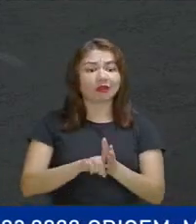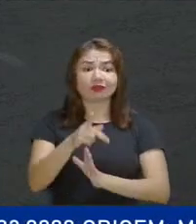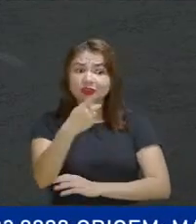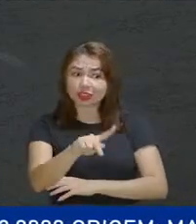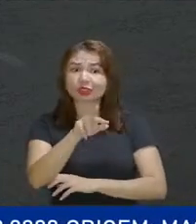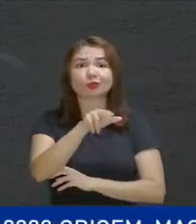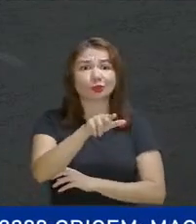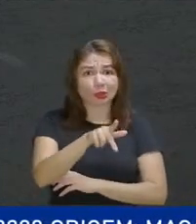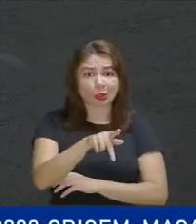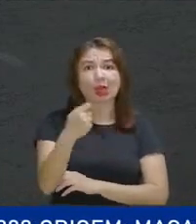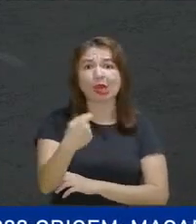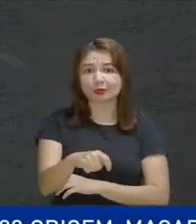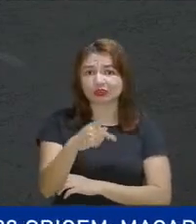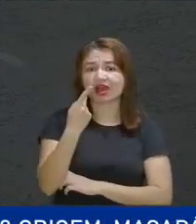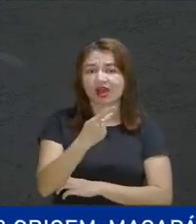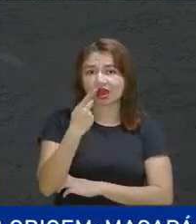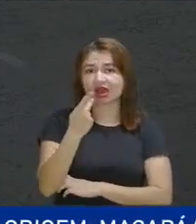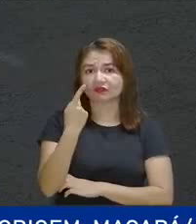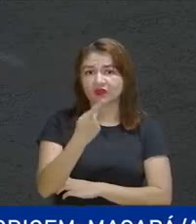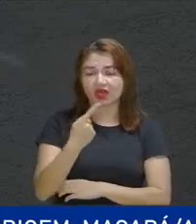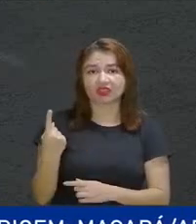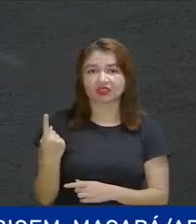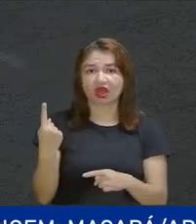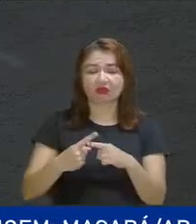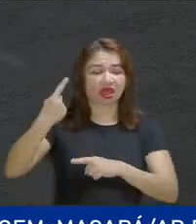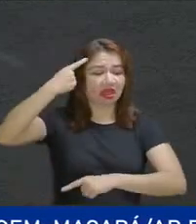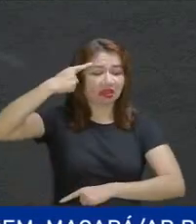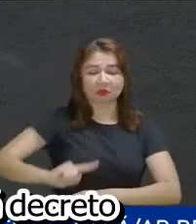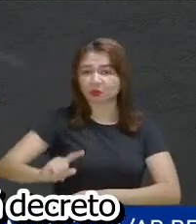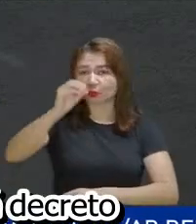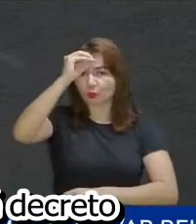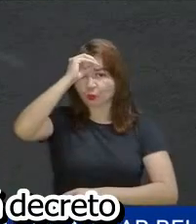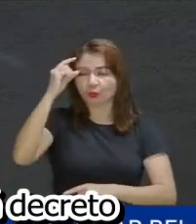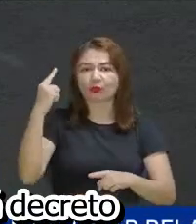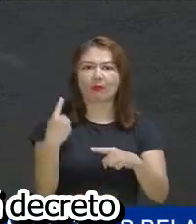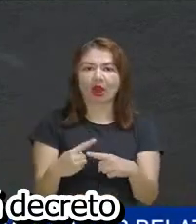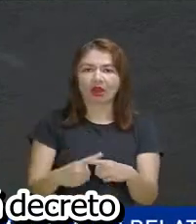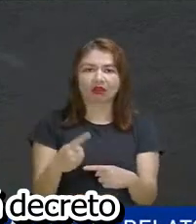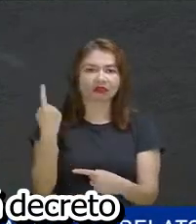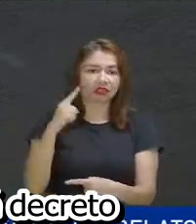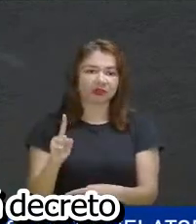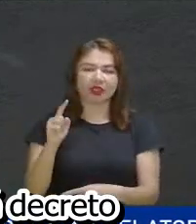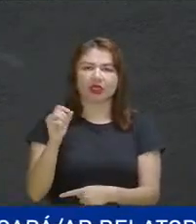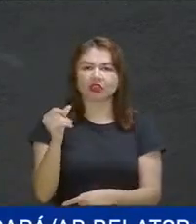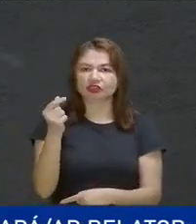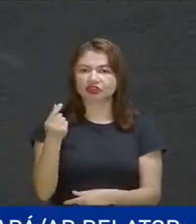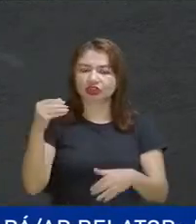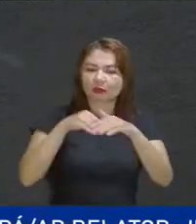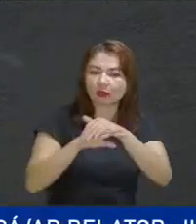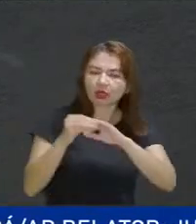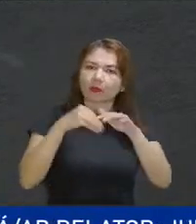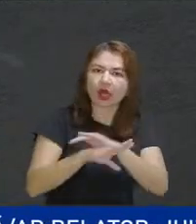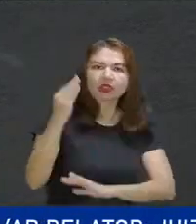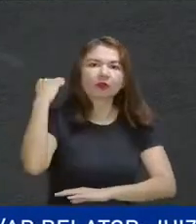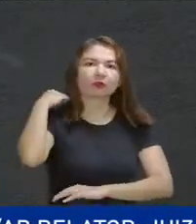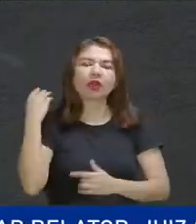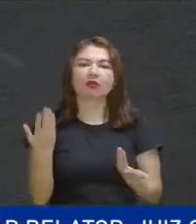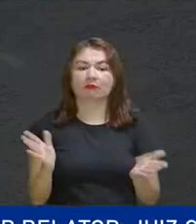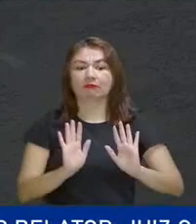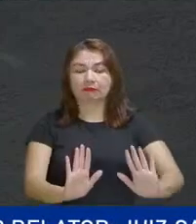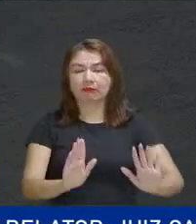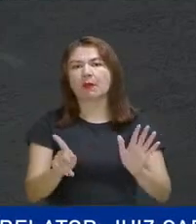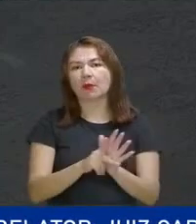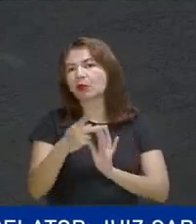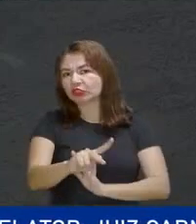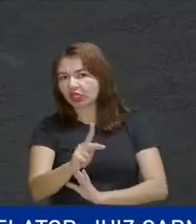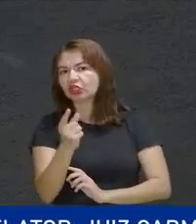A tua irmã vai ter que falar, não, ela que pedia pra me guardar, eu não sabia do que era. Ela só pedia pra eu depositar. Tira da tua irmã de lado e deixa ela...